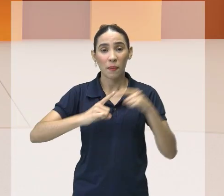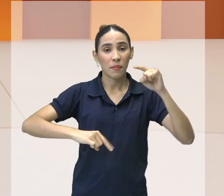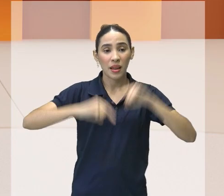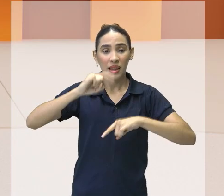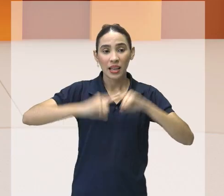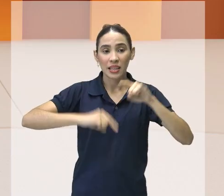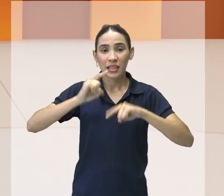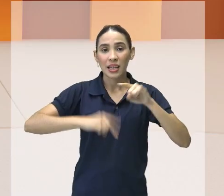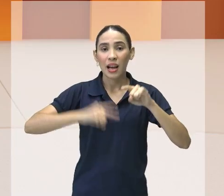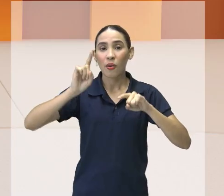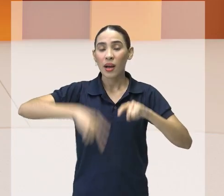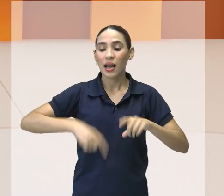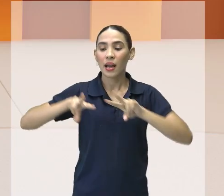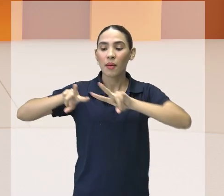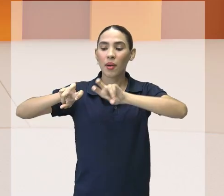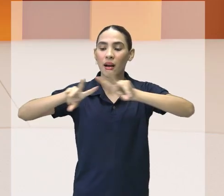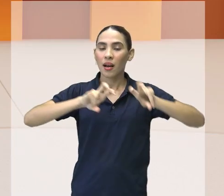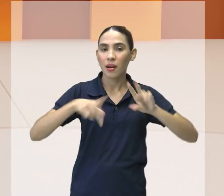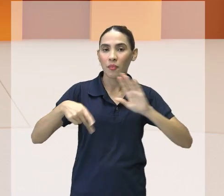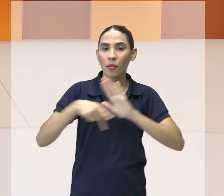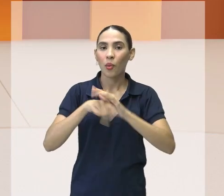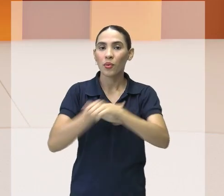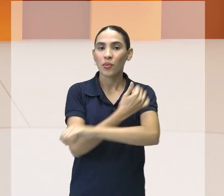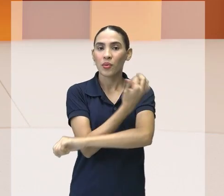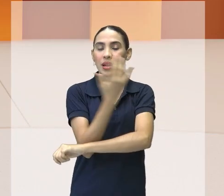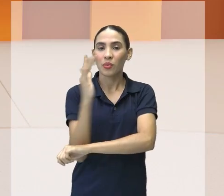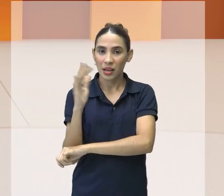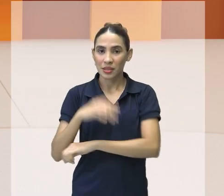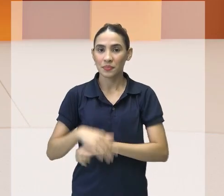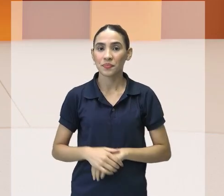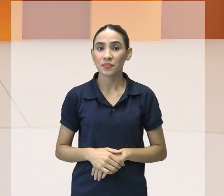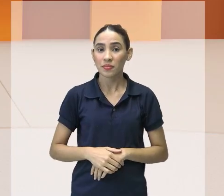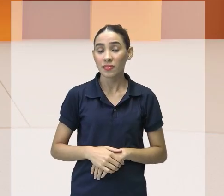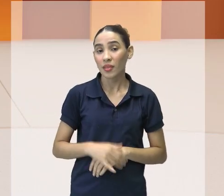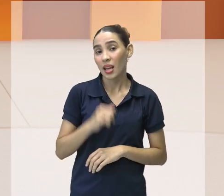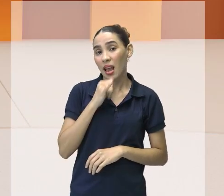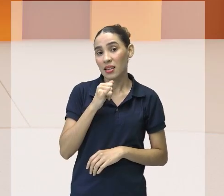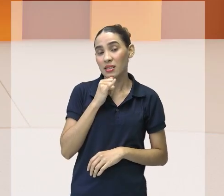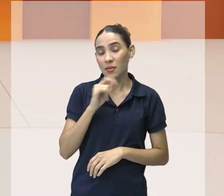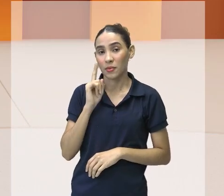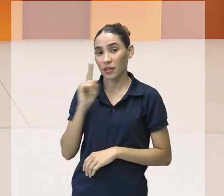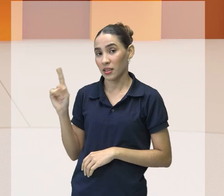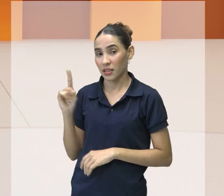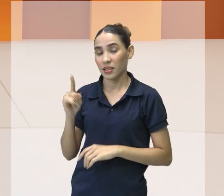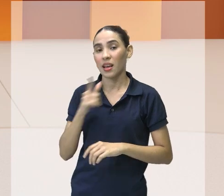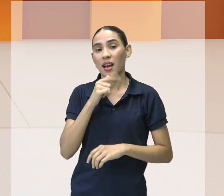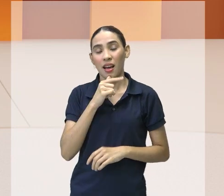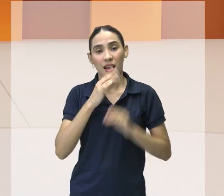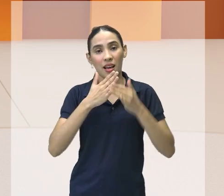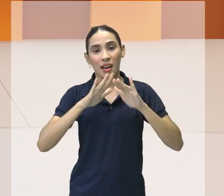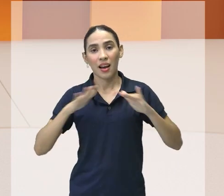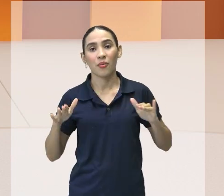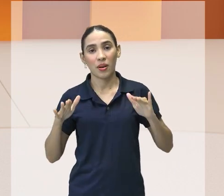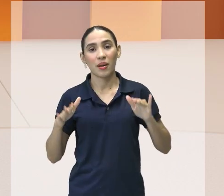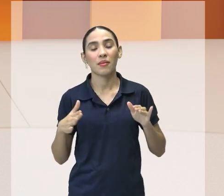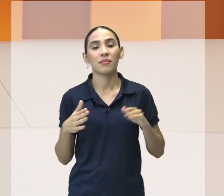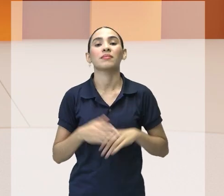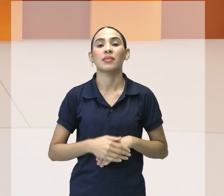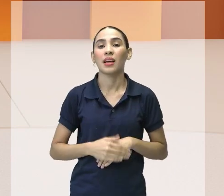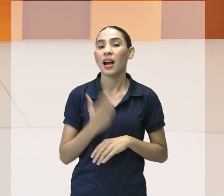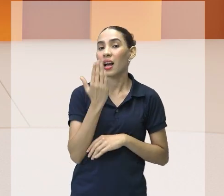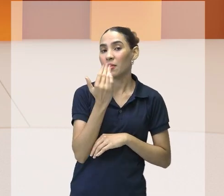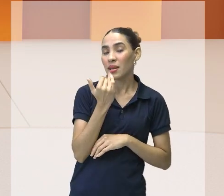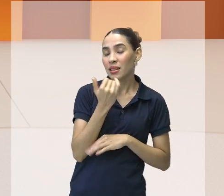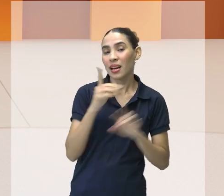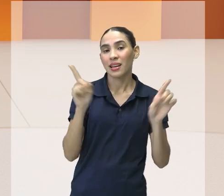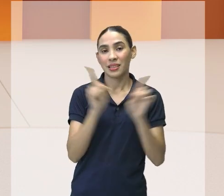produtos são extraídos da natureza, aqui no caso das águas, para